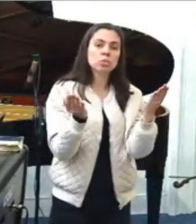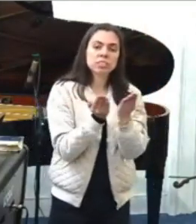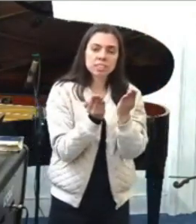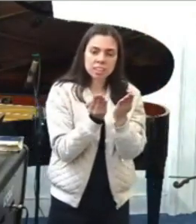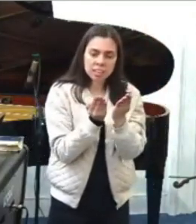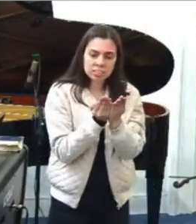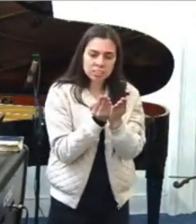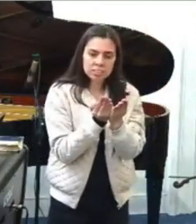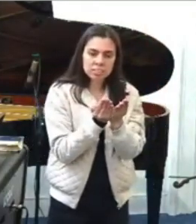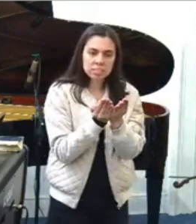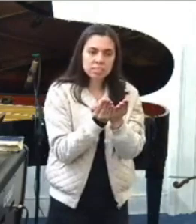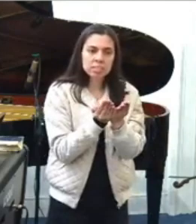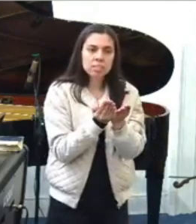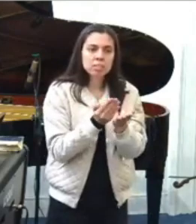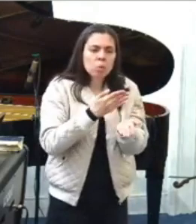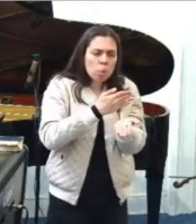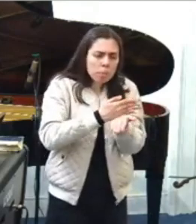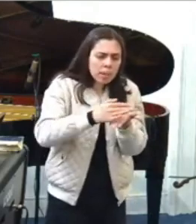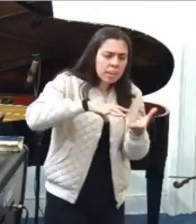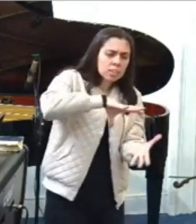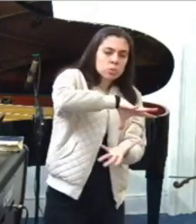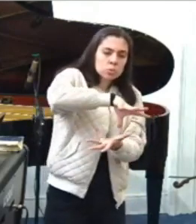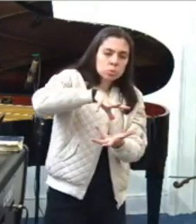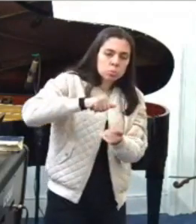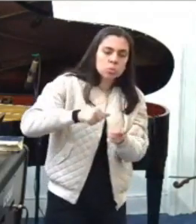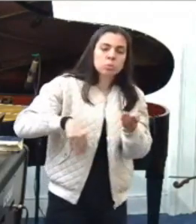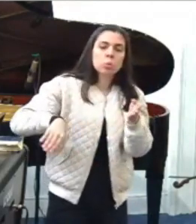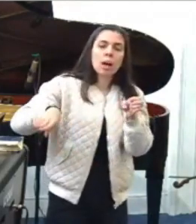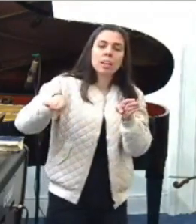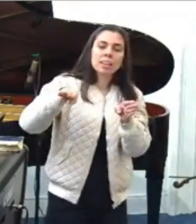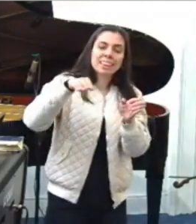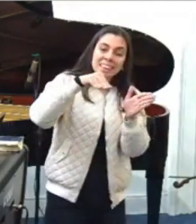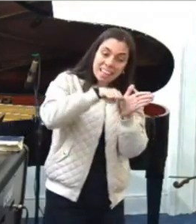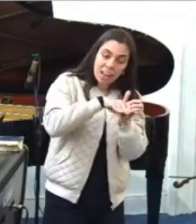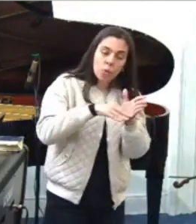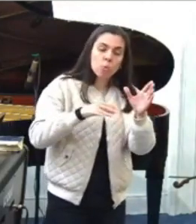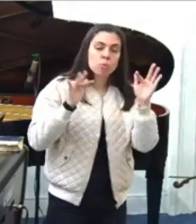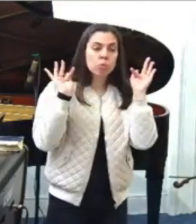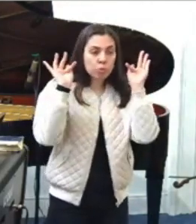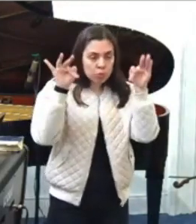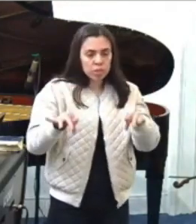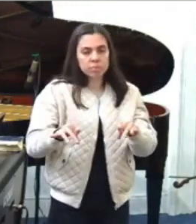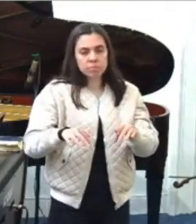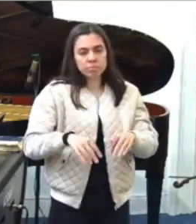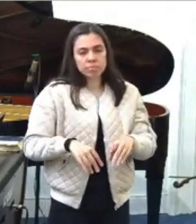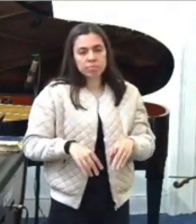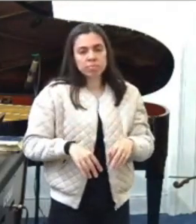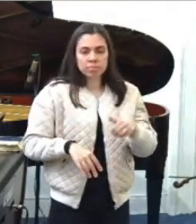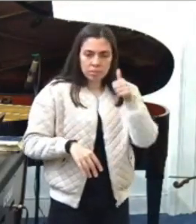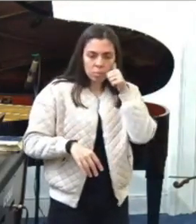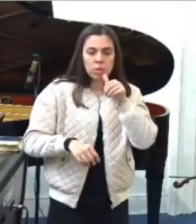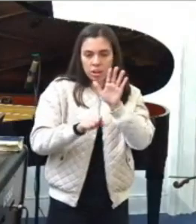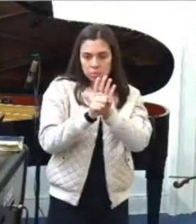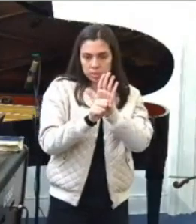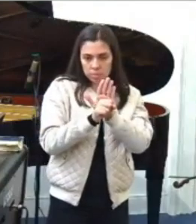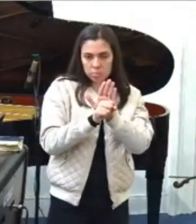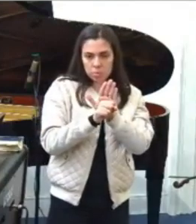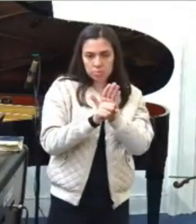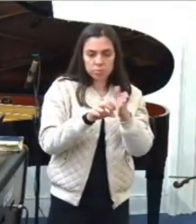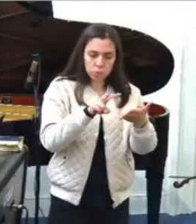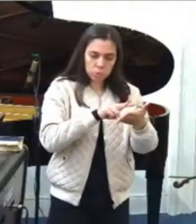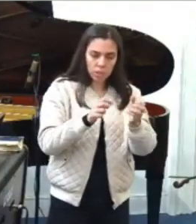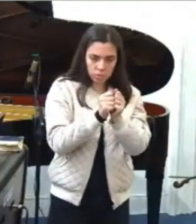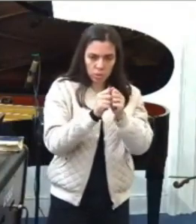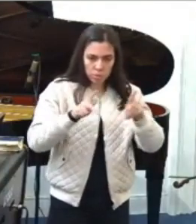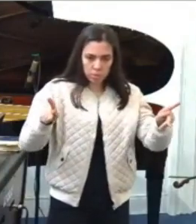presença de Deus e de um lugar que ela jamais poderá ser arrancada. Por isso não importa o que Satanás lance contra ela em